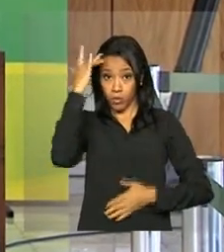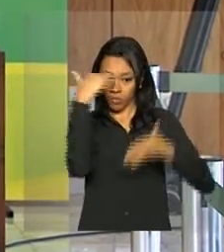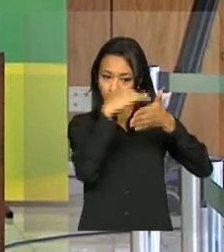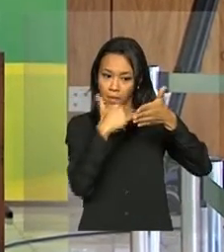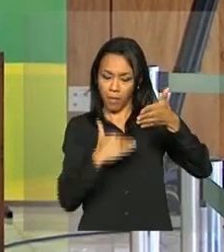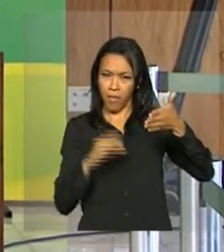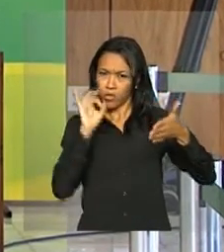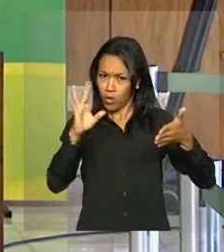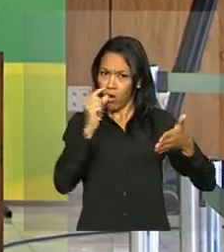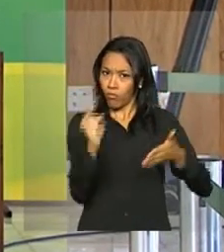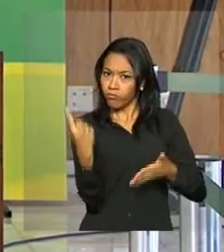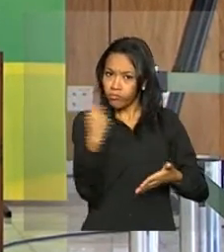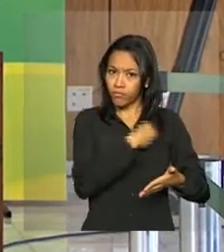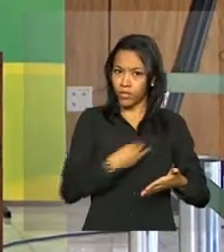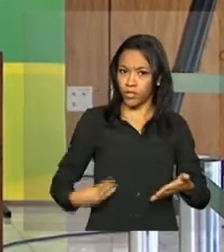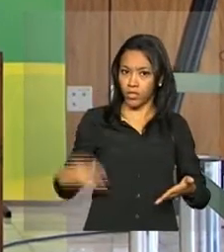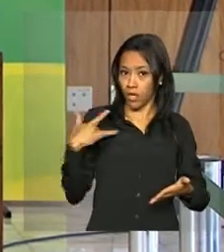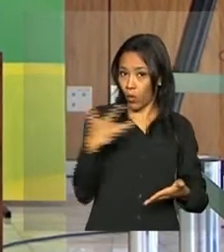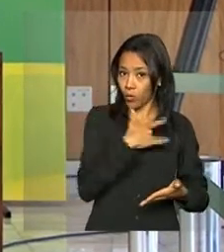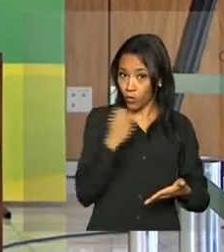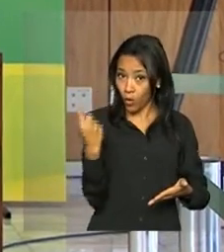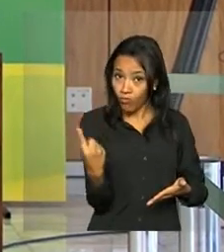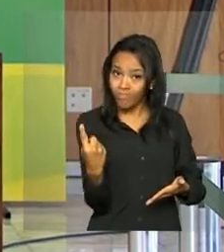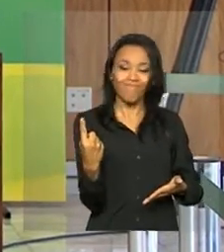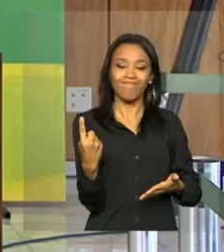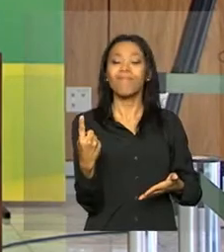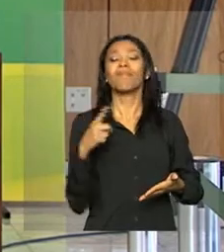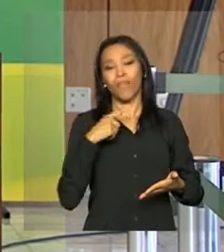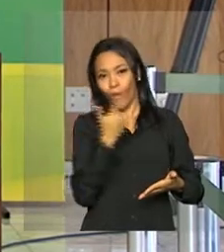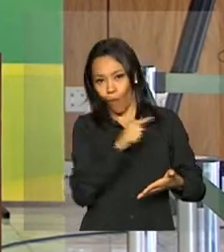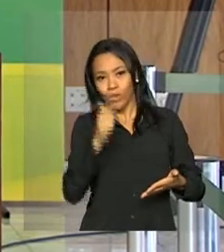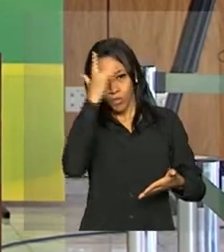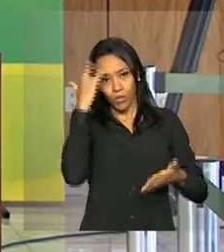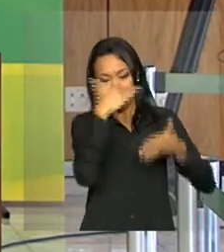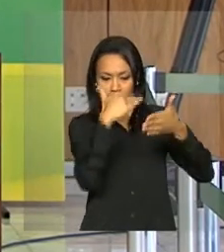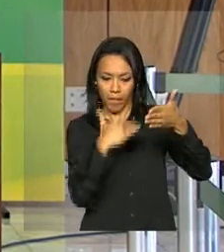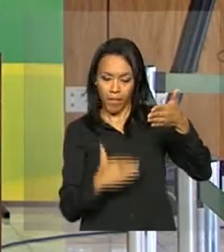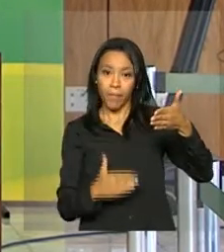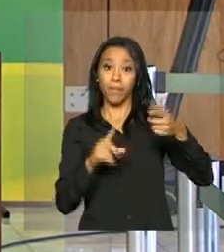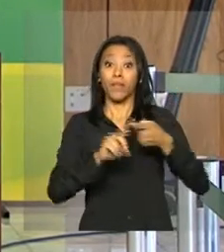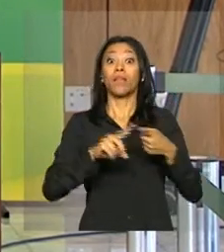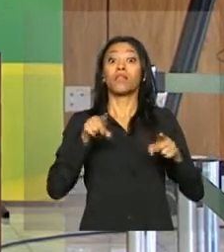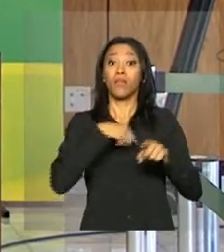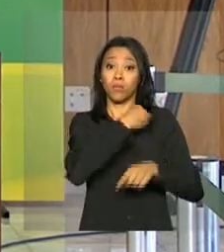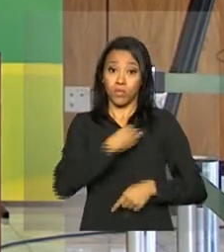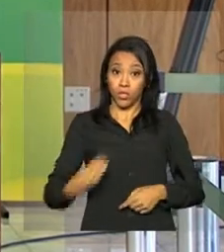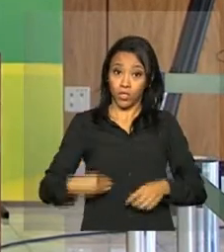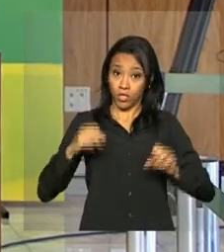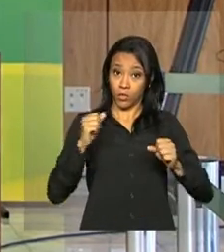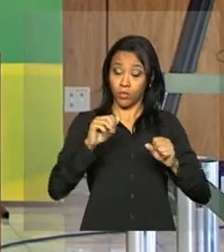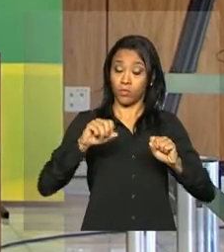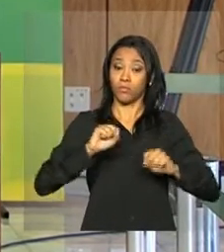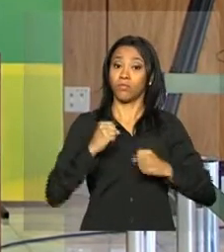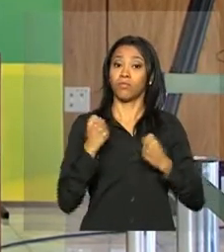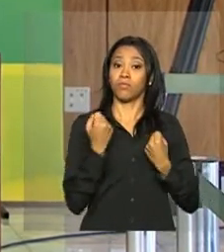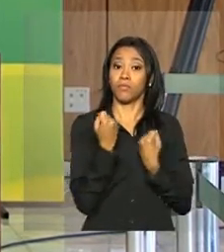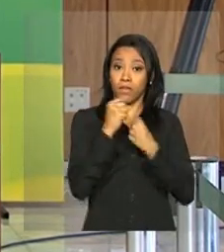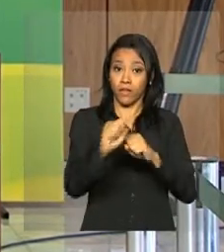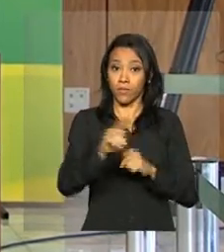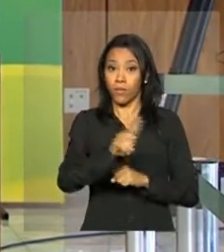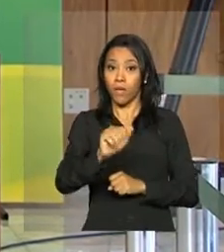da saúde marcelo castro está lá com a presidenta dilma rousseff mas eu vou falar pra vocês agora o ministro da defesa alto do rebelo também está participando